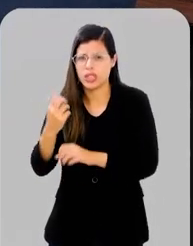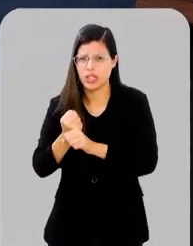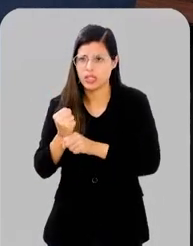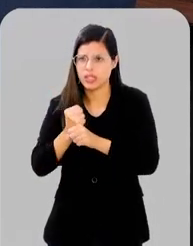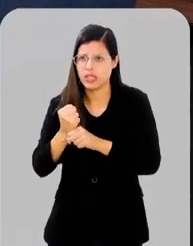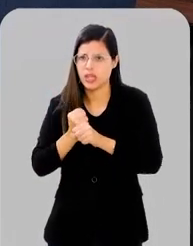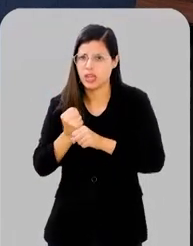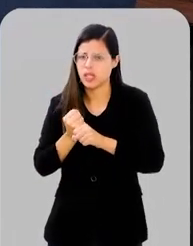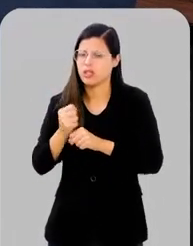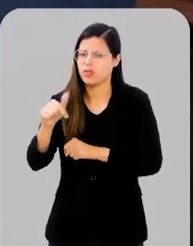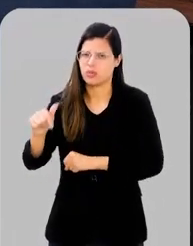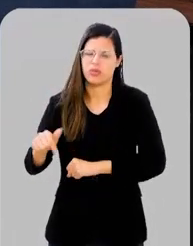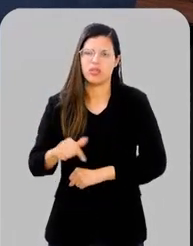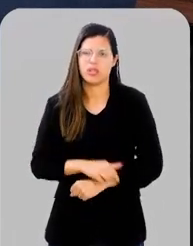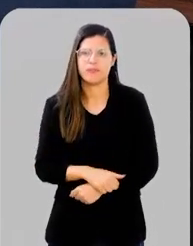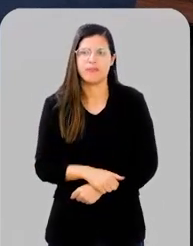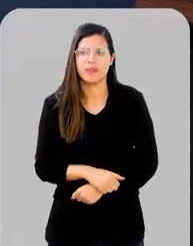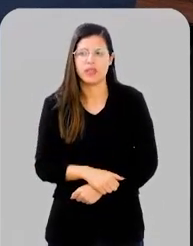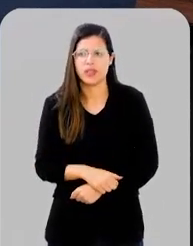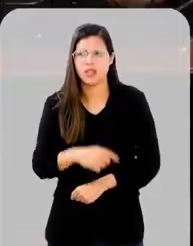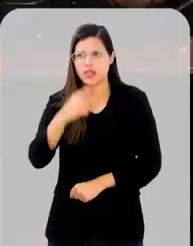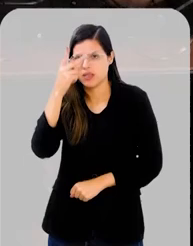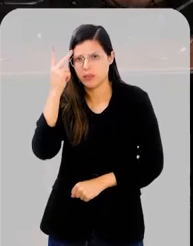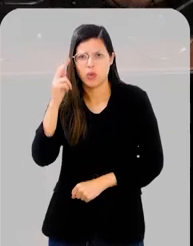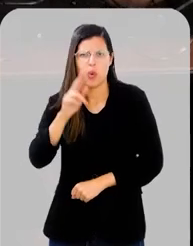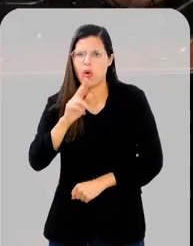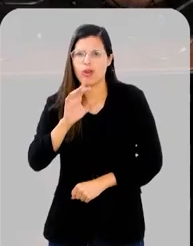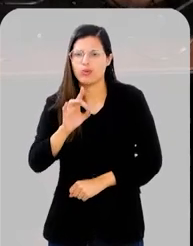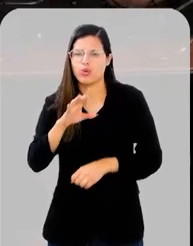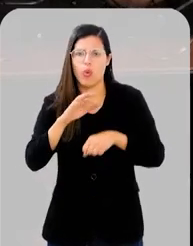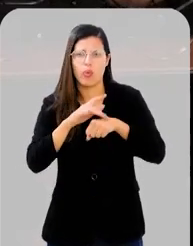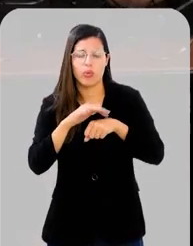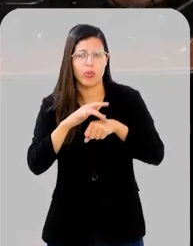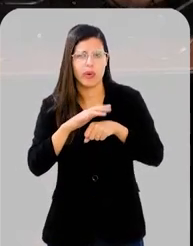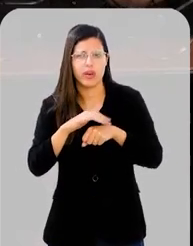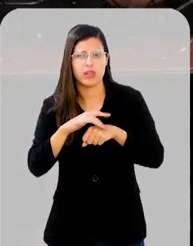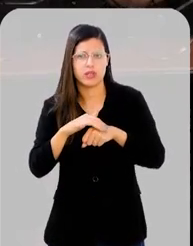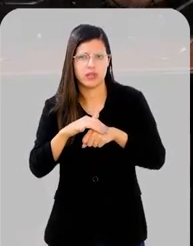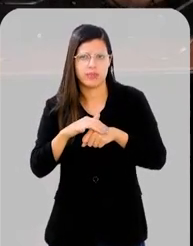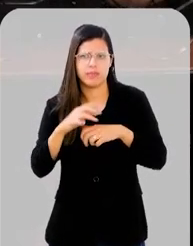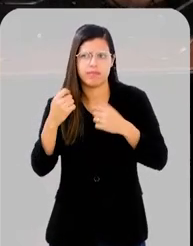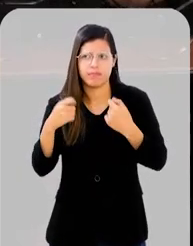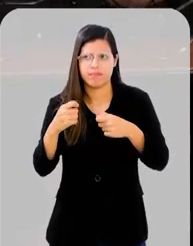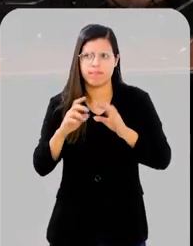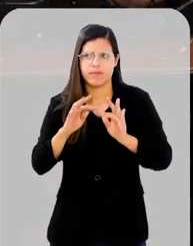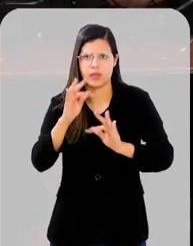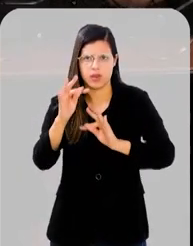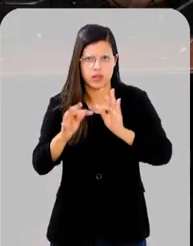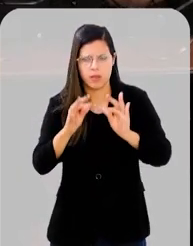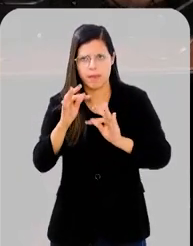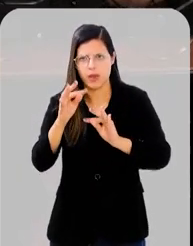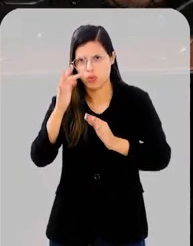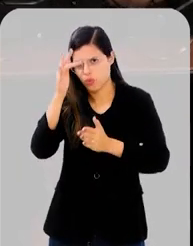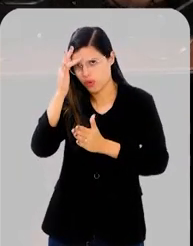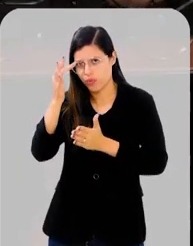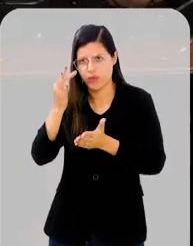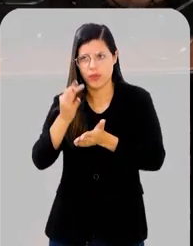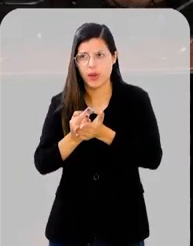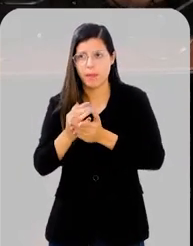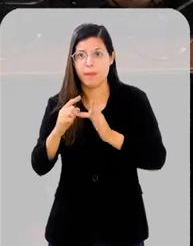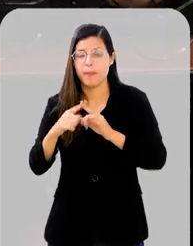3 anos é isso então essa pessoa não é só o doente que precisa desse tratamento da